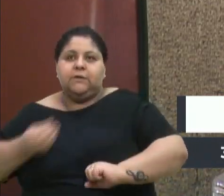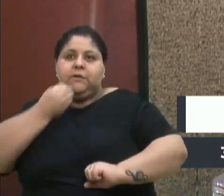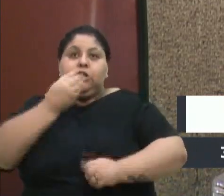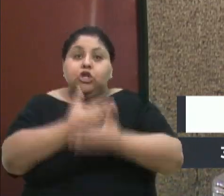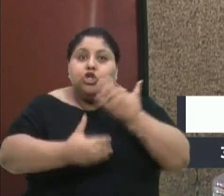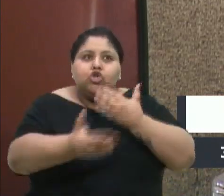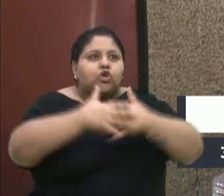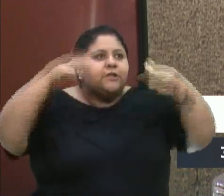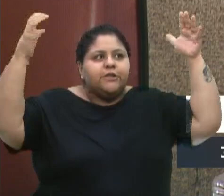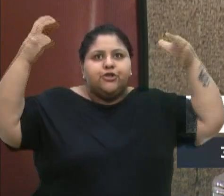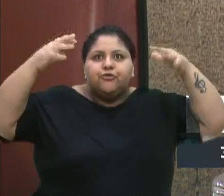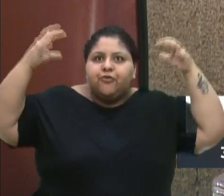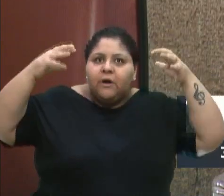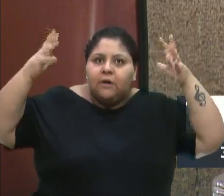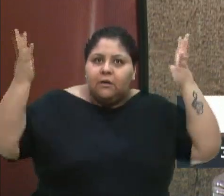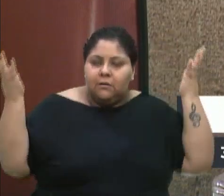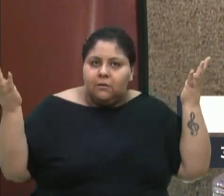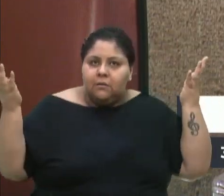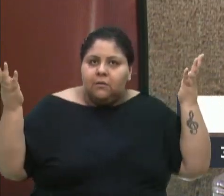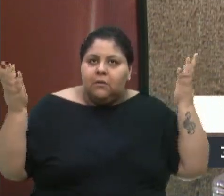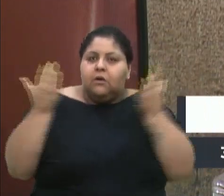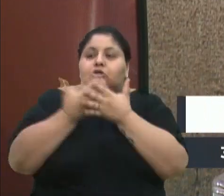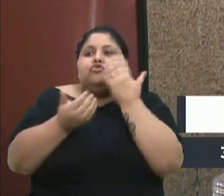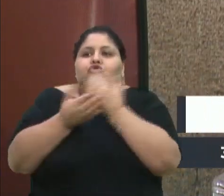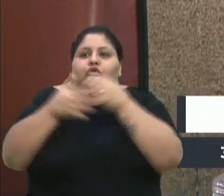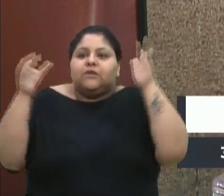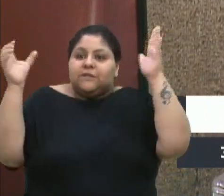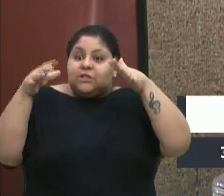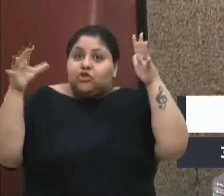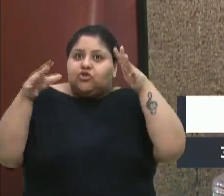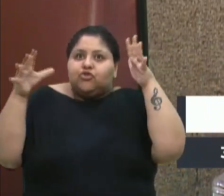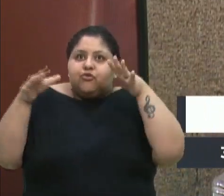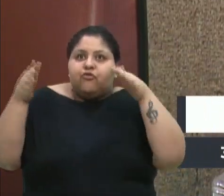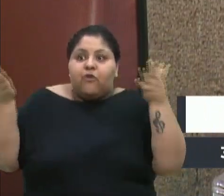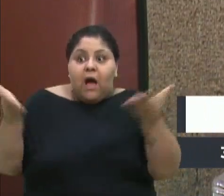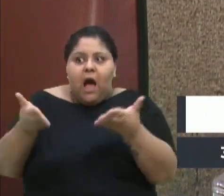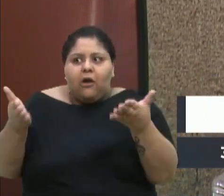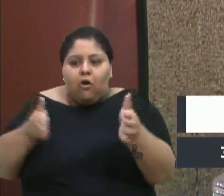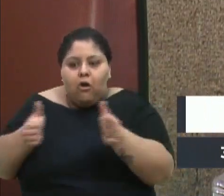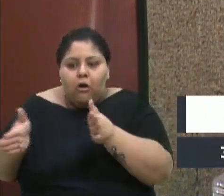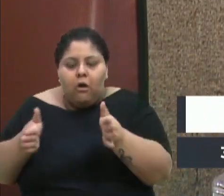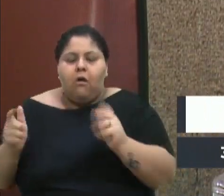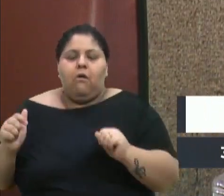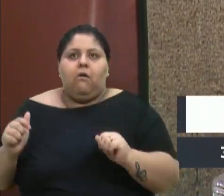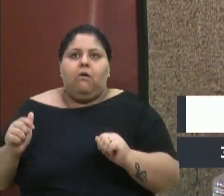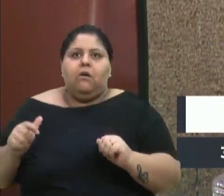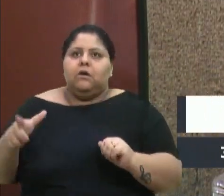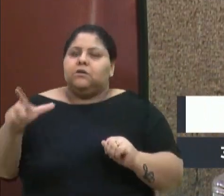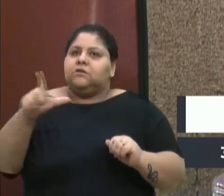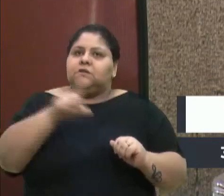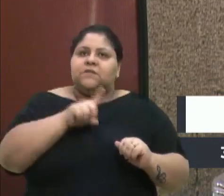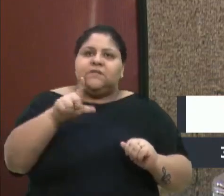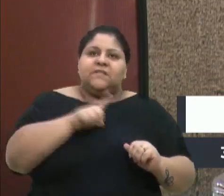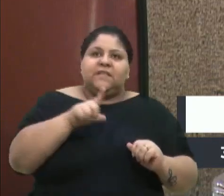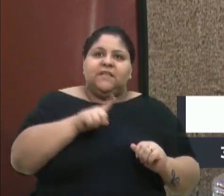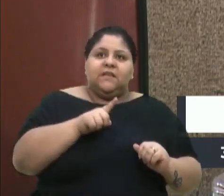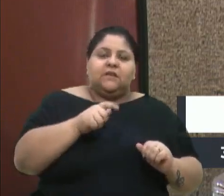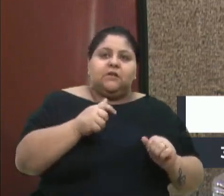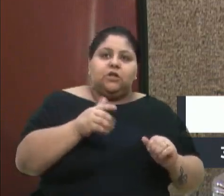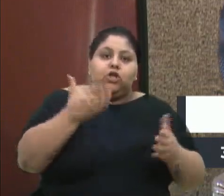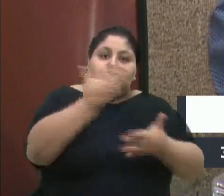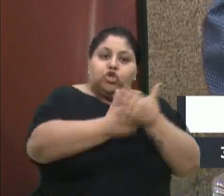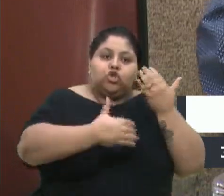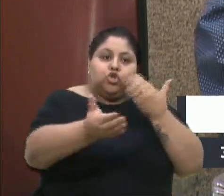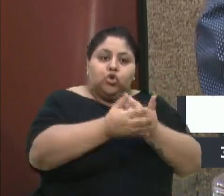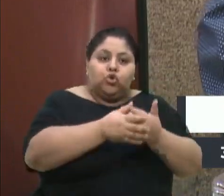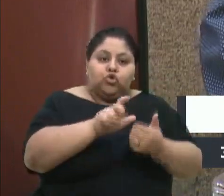Cadore. Toda essa chuva que nós tivemos nesse período aqui, teria deixado todos esses açudes cheios. E